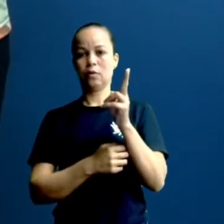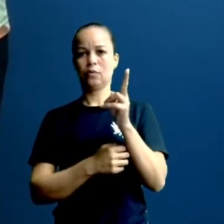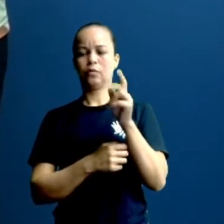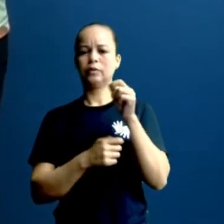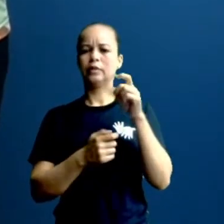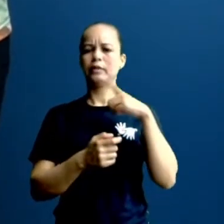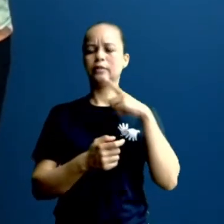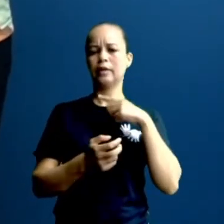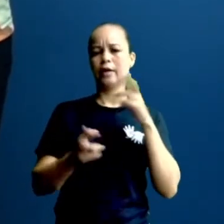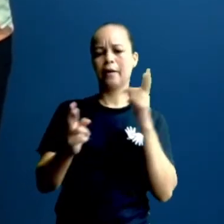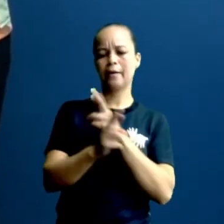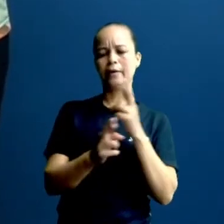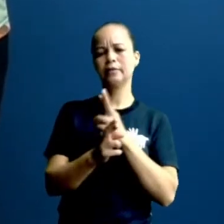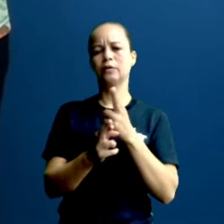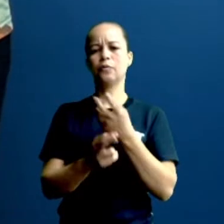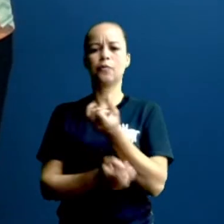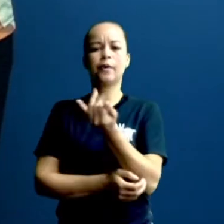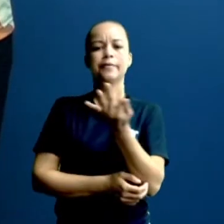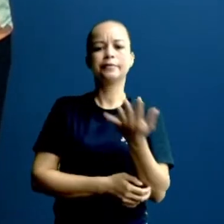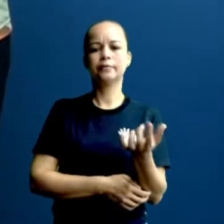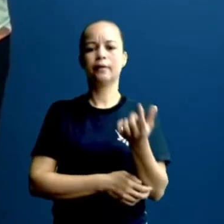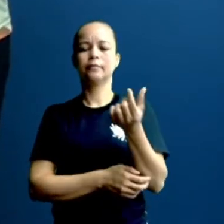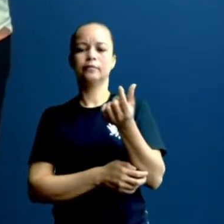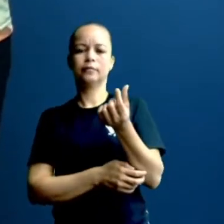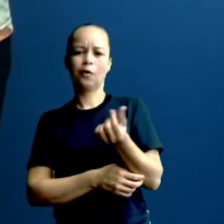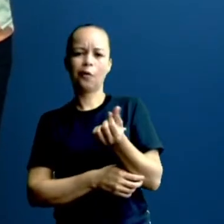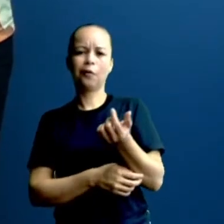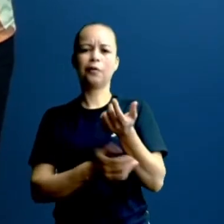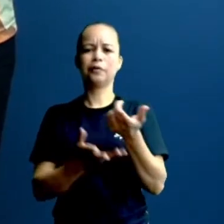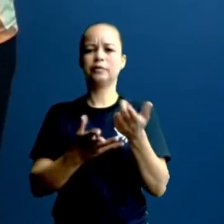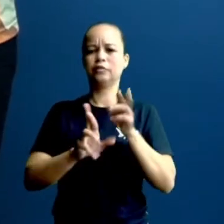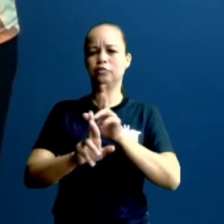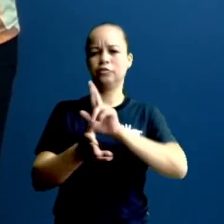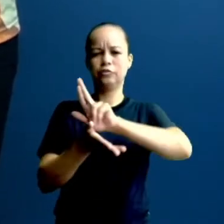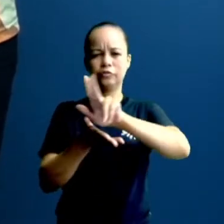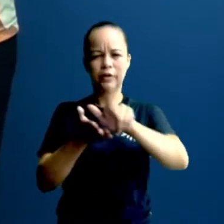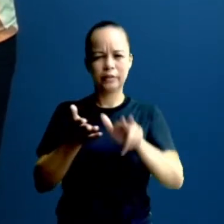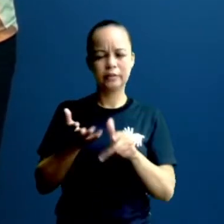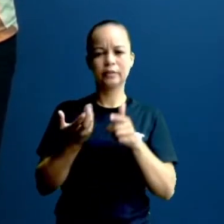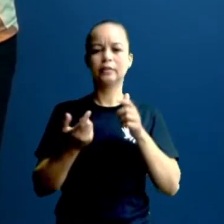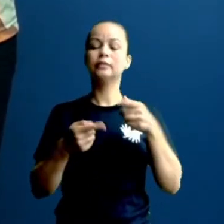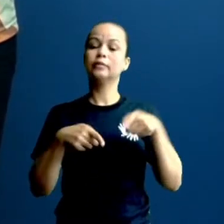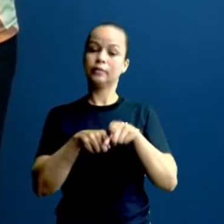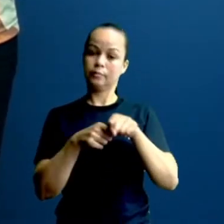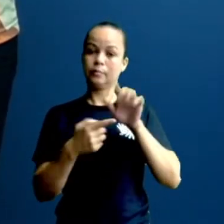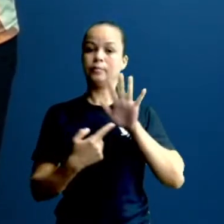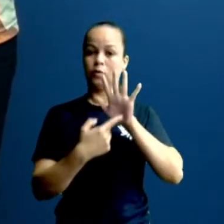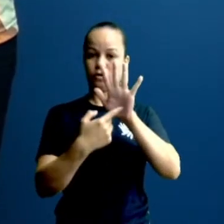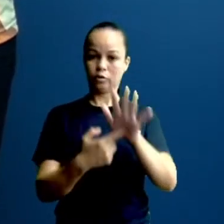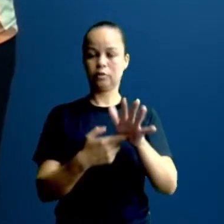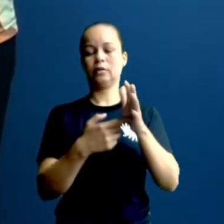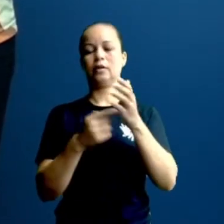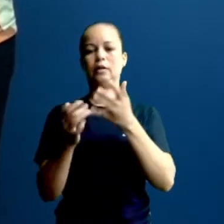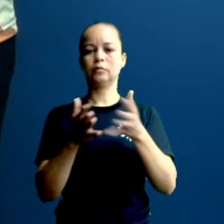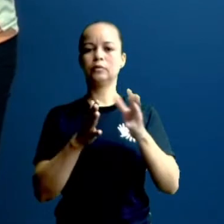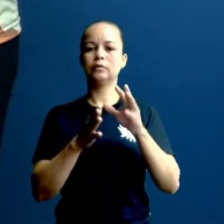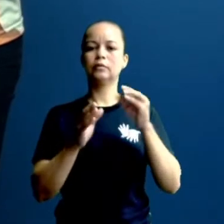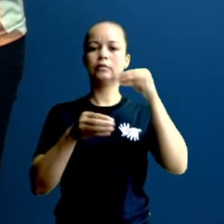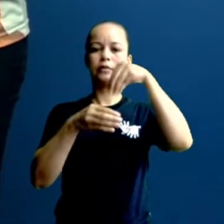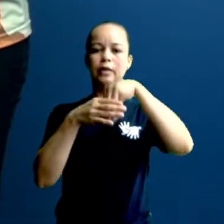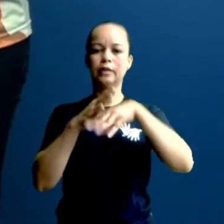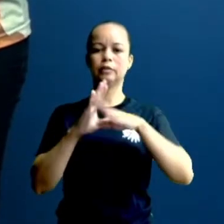à quantidade de notas diferenciadas, que a gente também trouxe essa concepção dentro da nossa